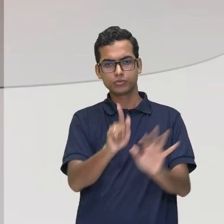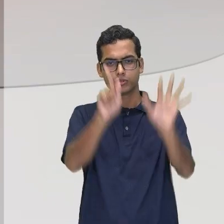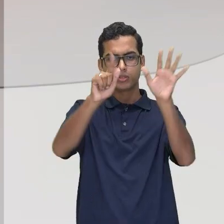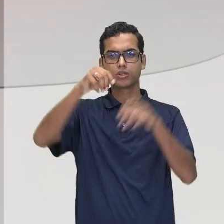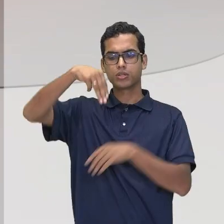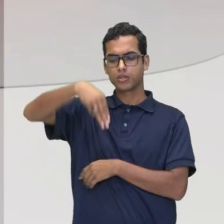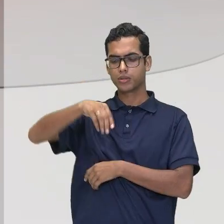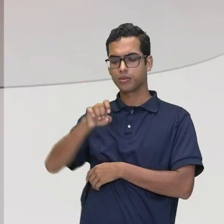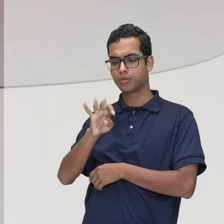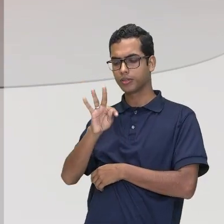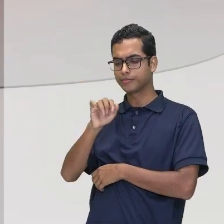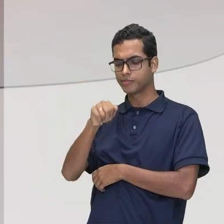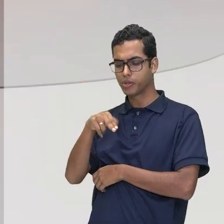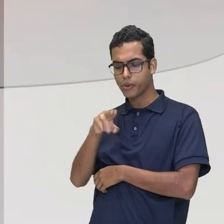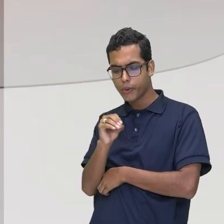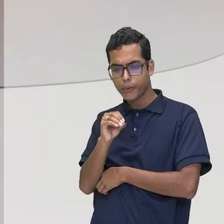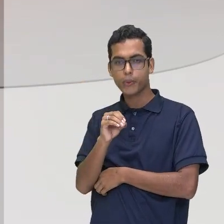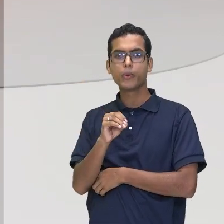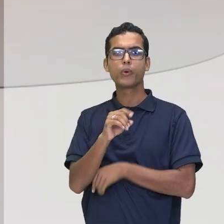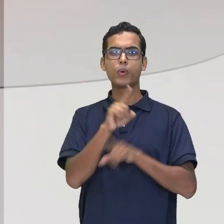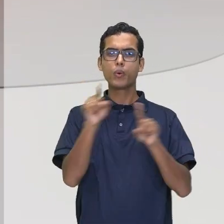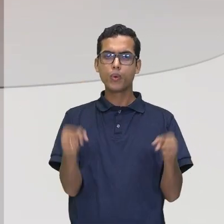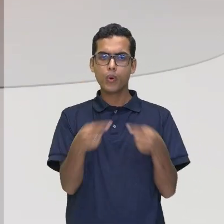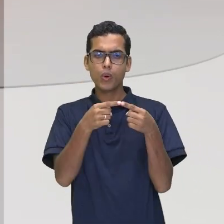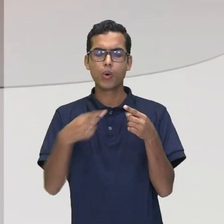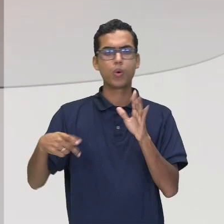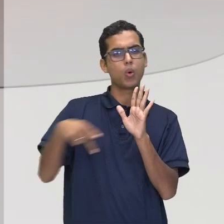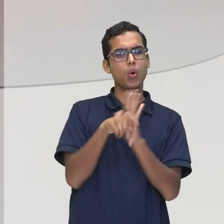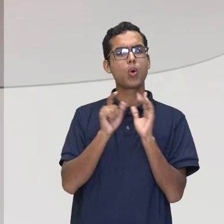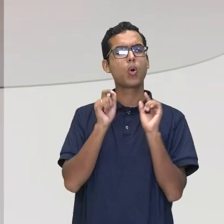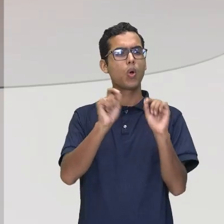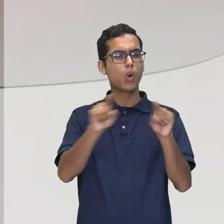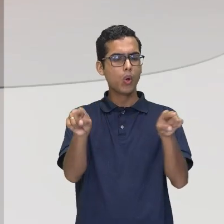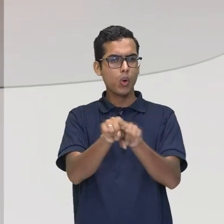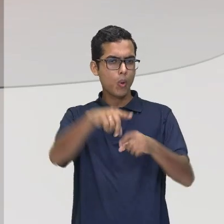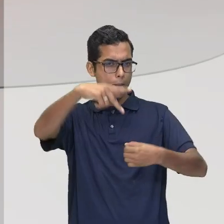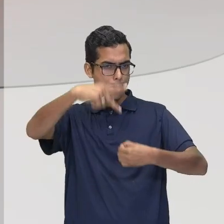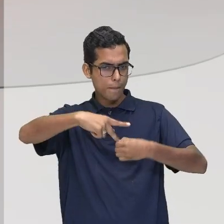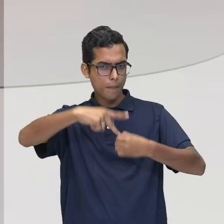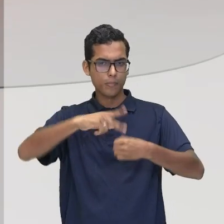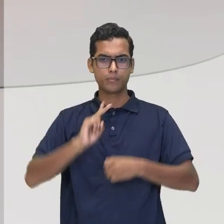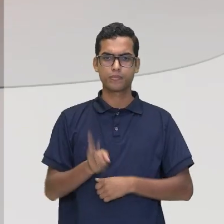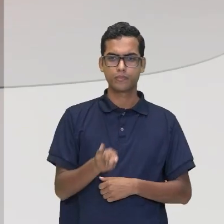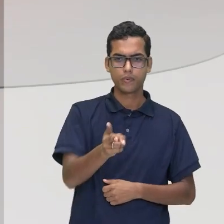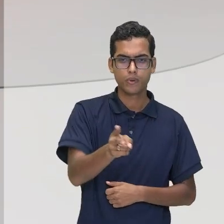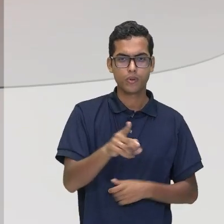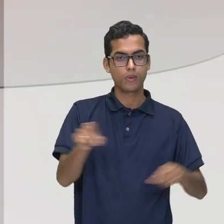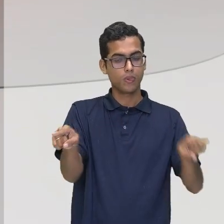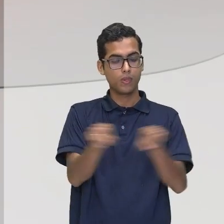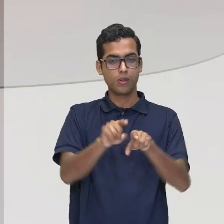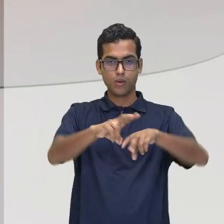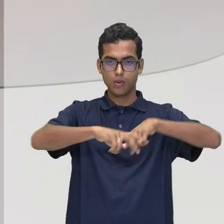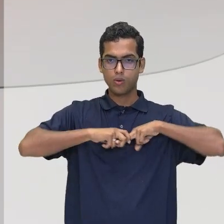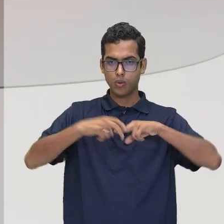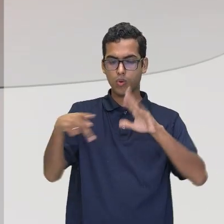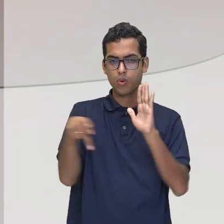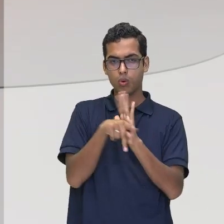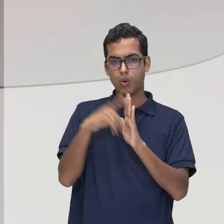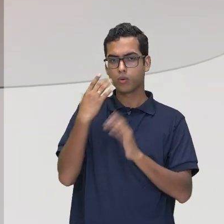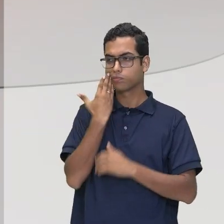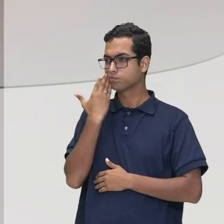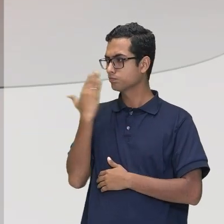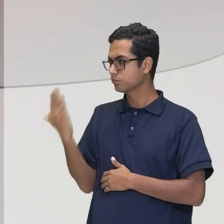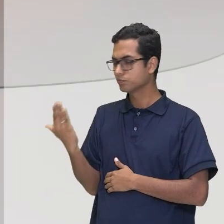ser encontrado associado ao petróleo, ou seja, nas jazidas petrolíferas. Então, por esse motivo, a sua formação é